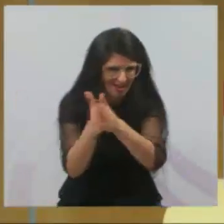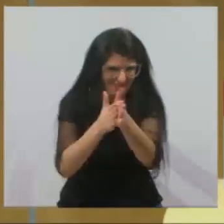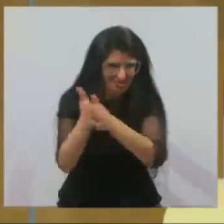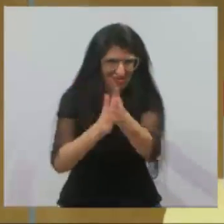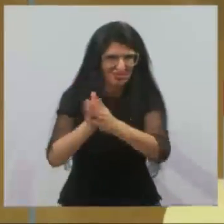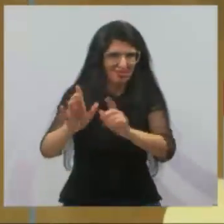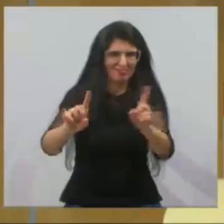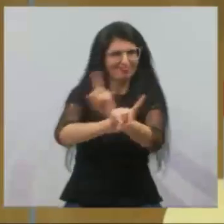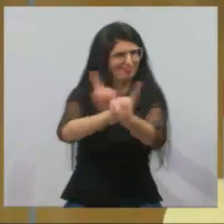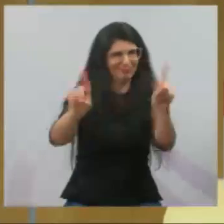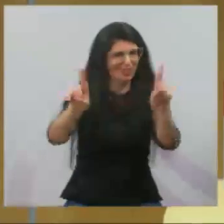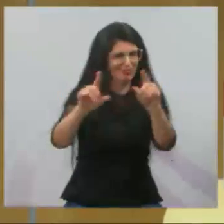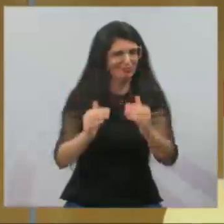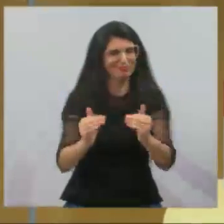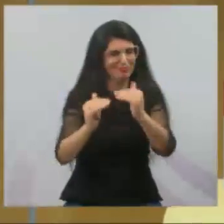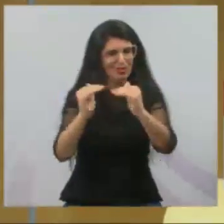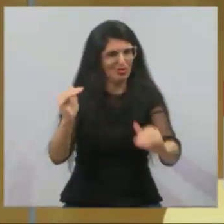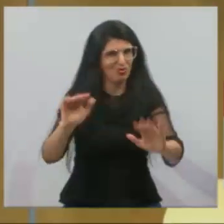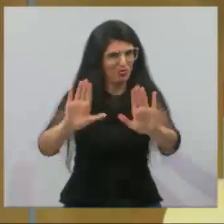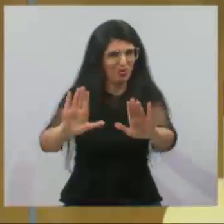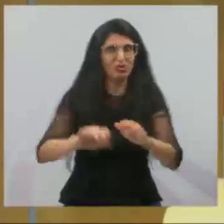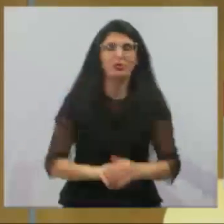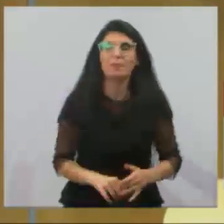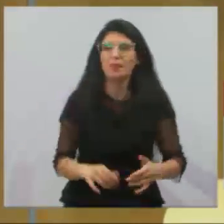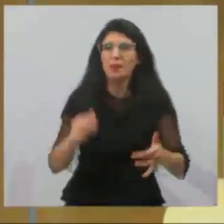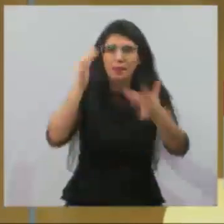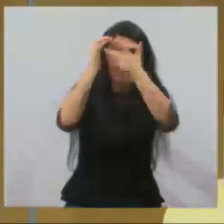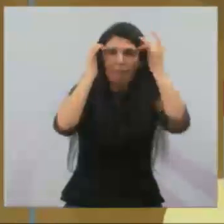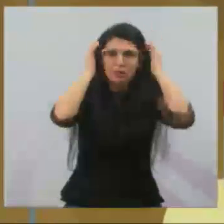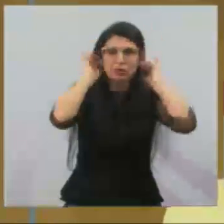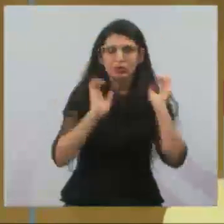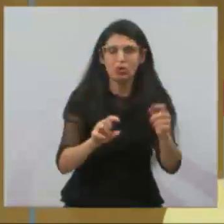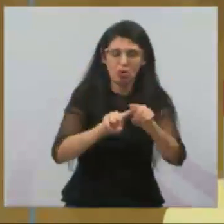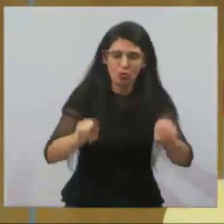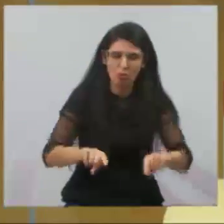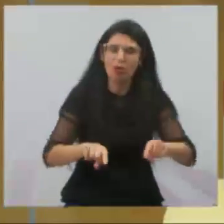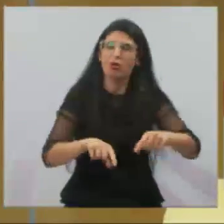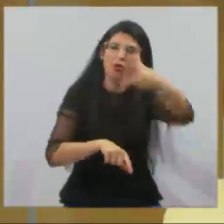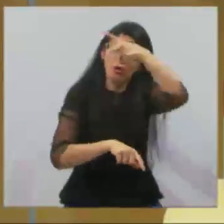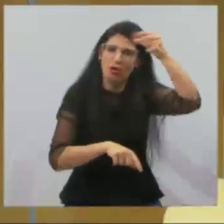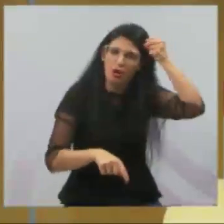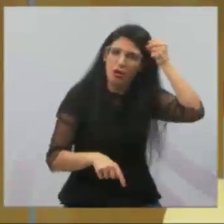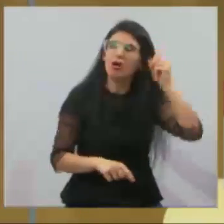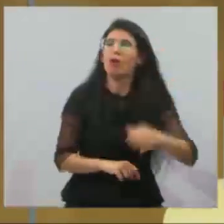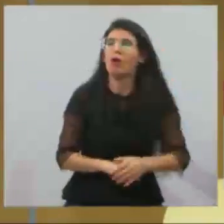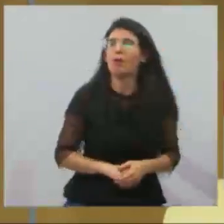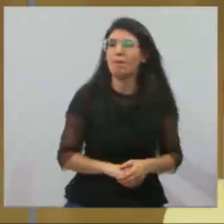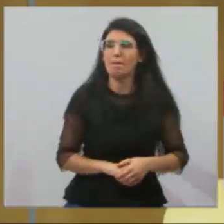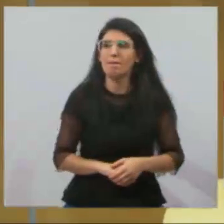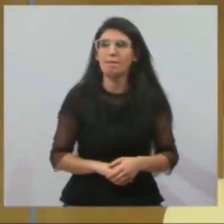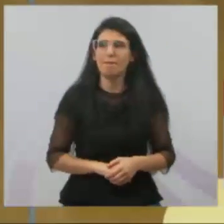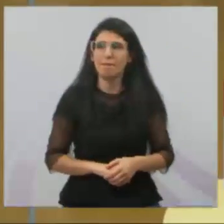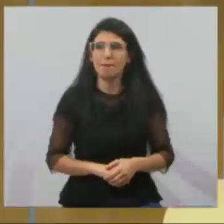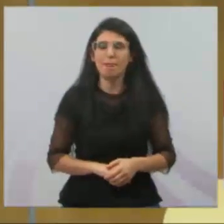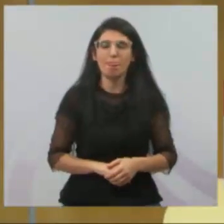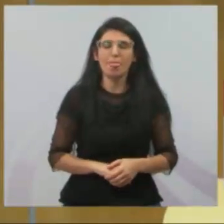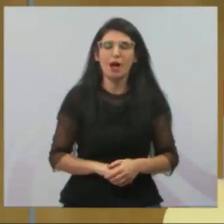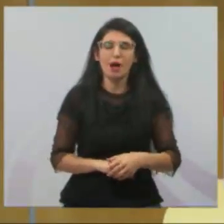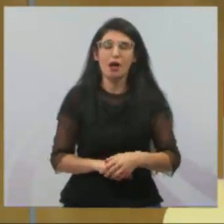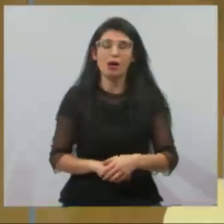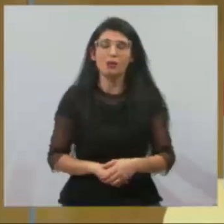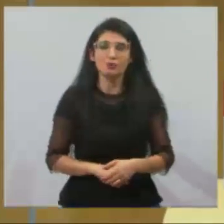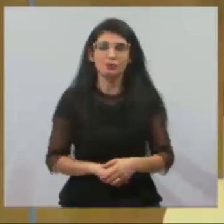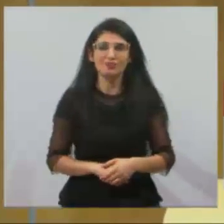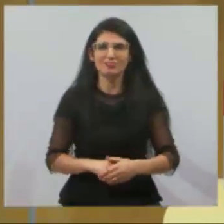casa sabem, e aí dizer que não teve um grande avanço em relação à reforma, eu acho que é um absurdo, né?